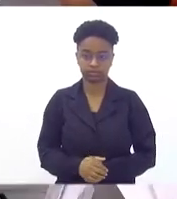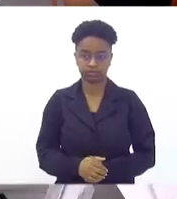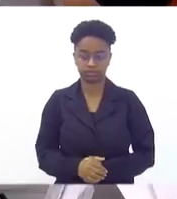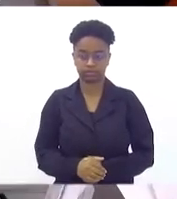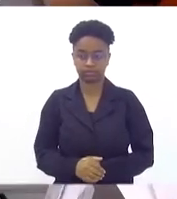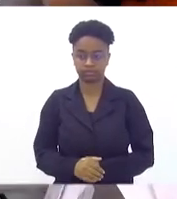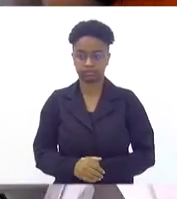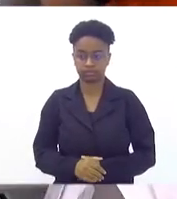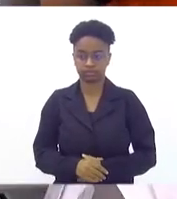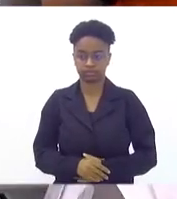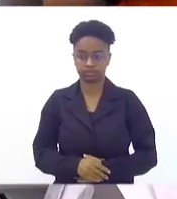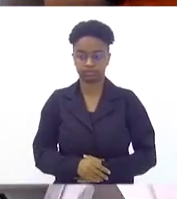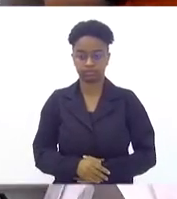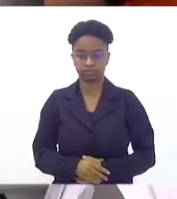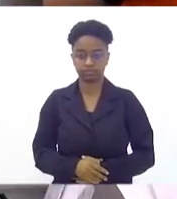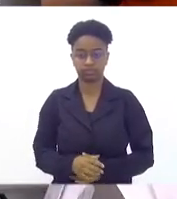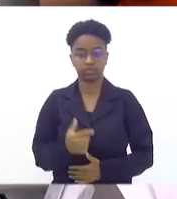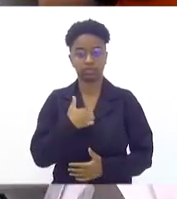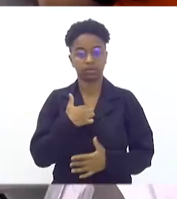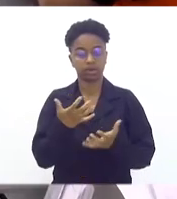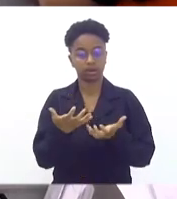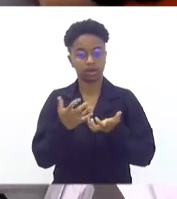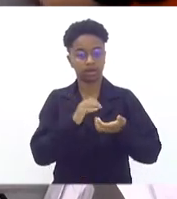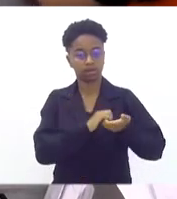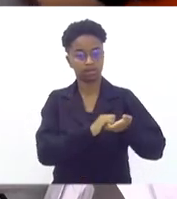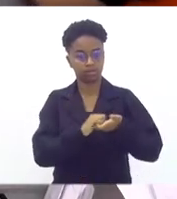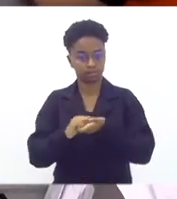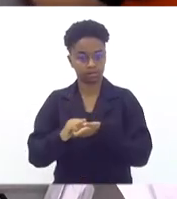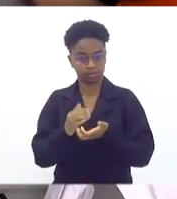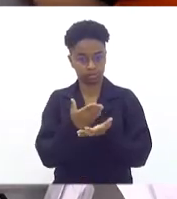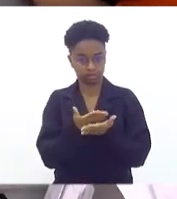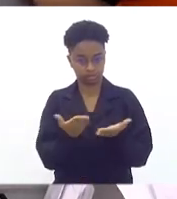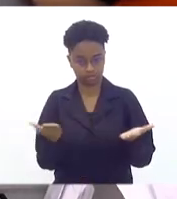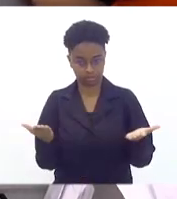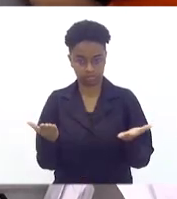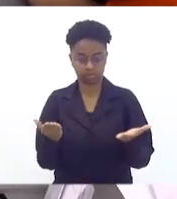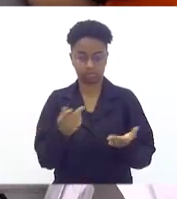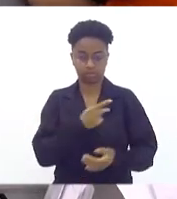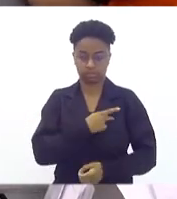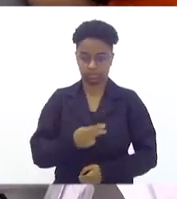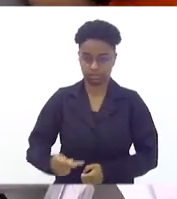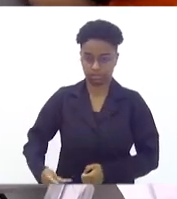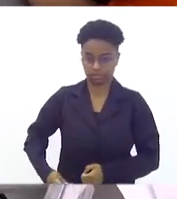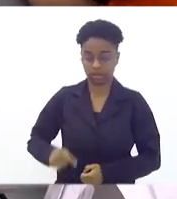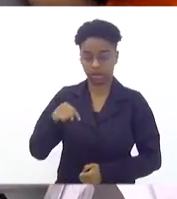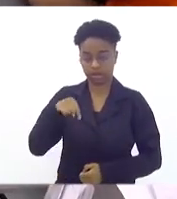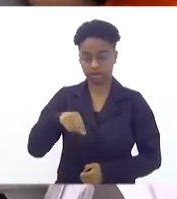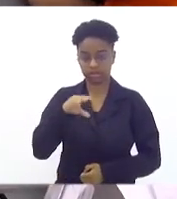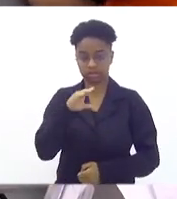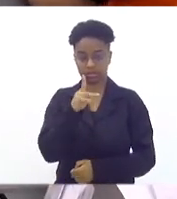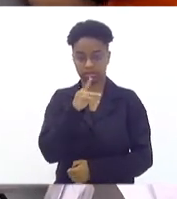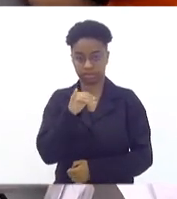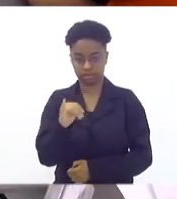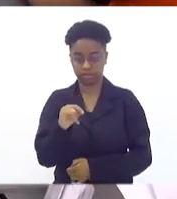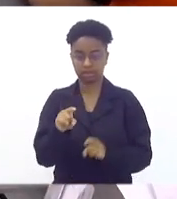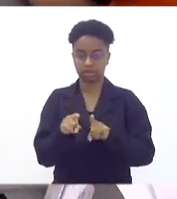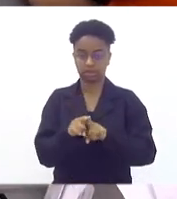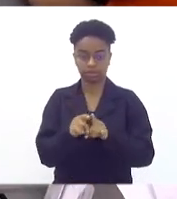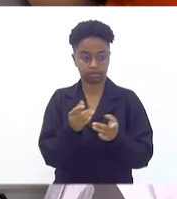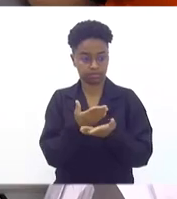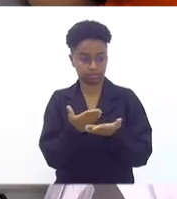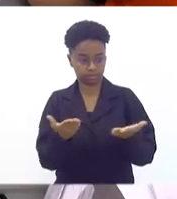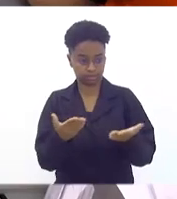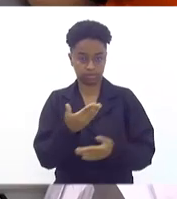Charles Batista gostaria de saudar aqui vossa excelência como presidente aqui dessa CPI os colegas